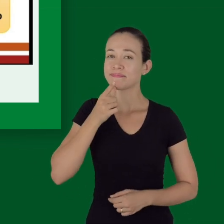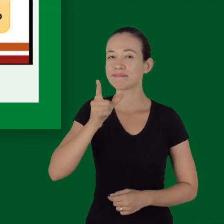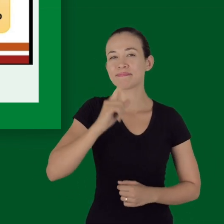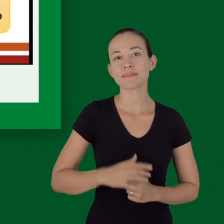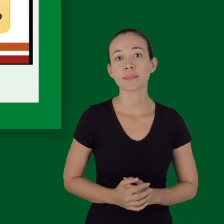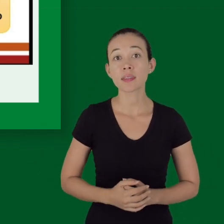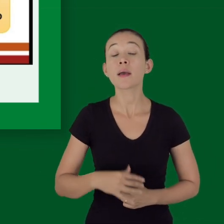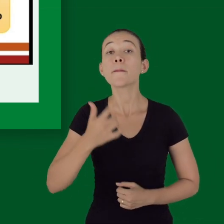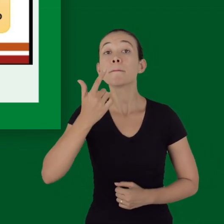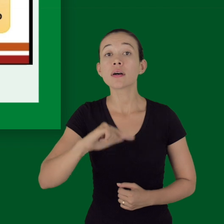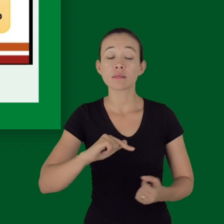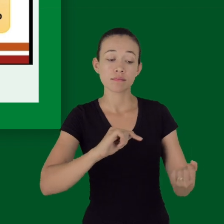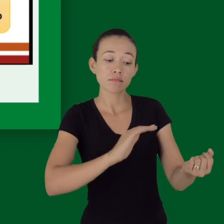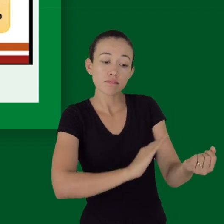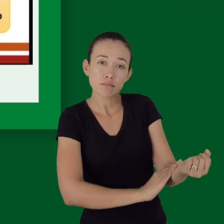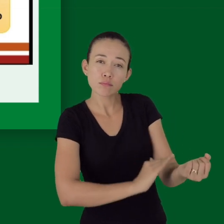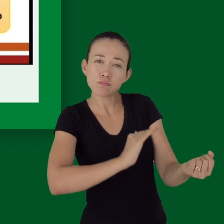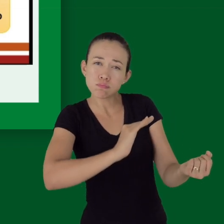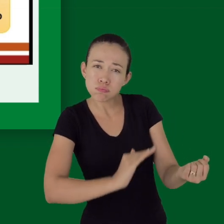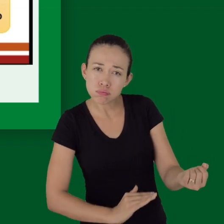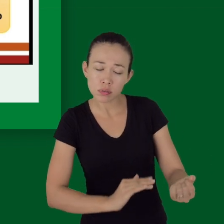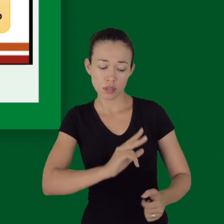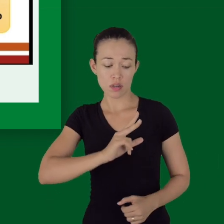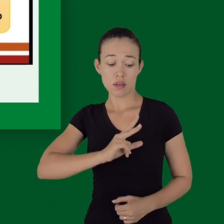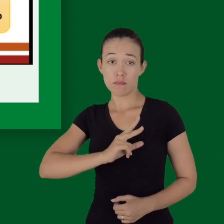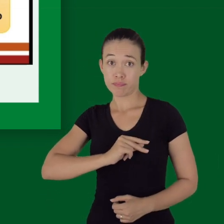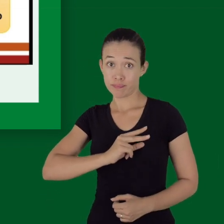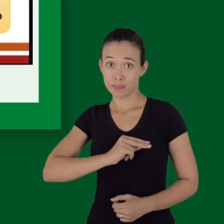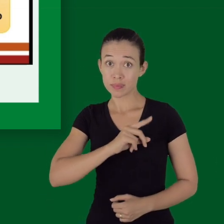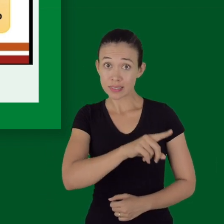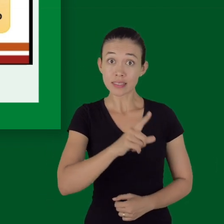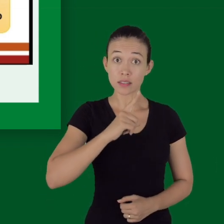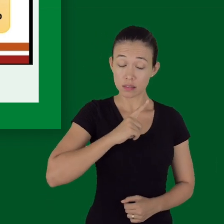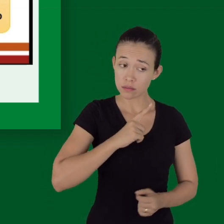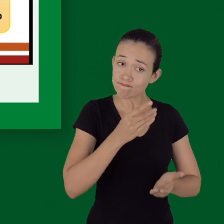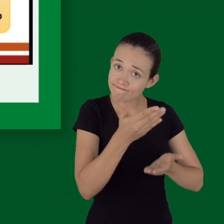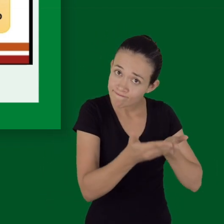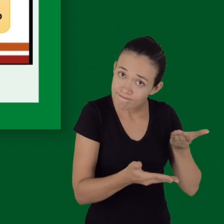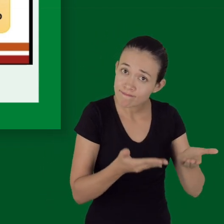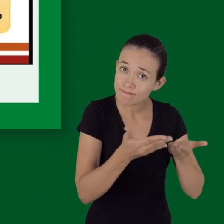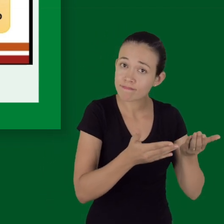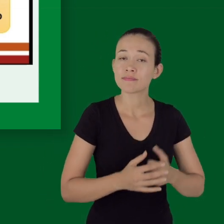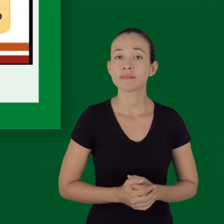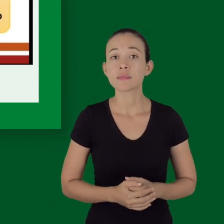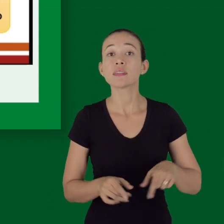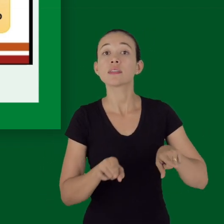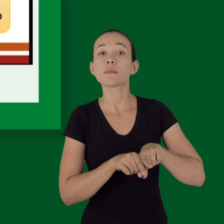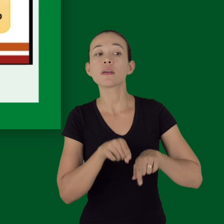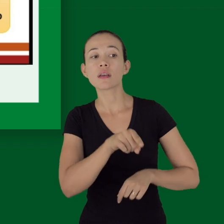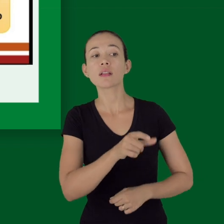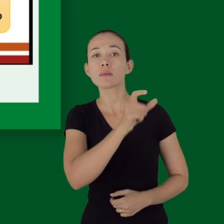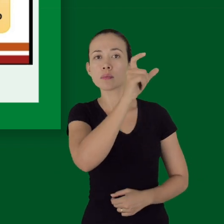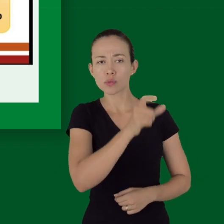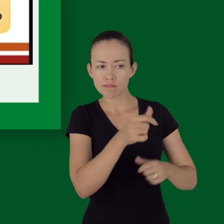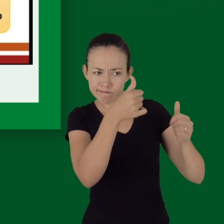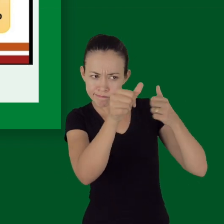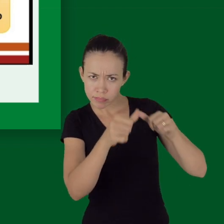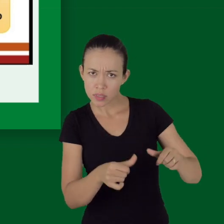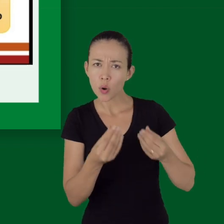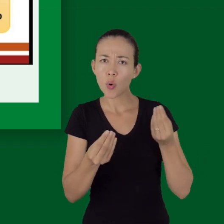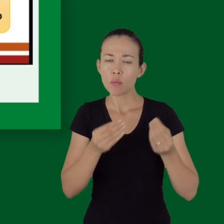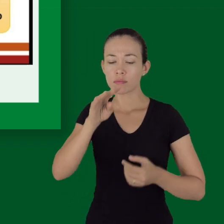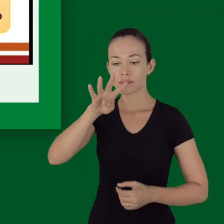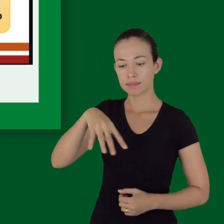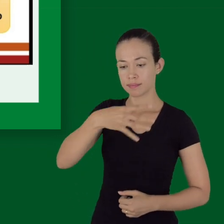tratar bradicardia e hipotensão, porque isso aí compromete toda a função neurológica, avaliar e reavaliar esse paciente, nós